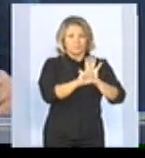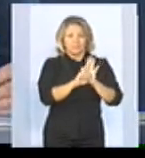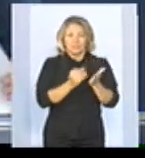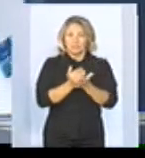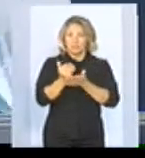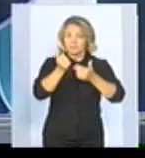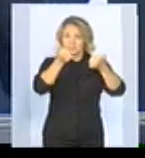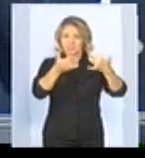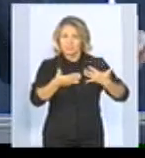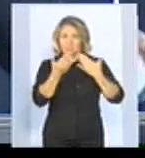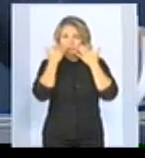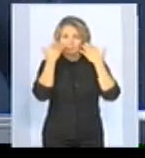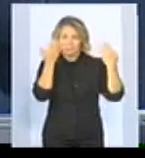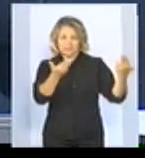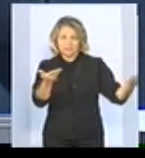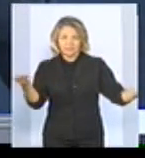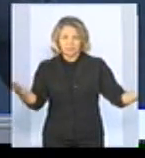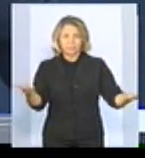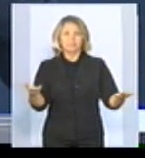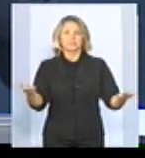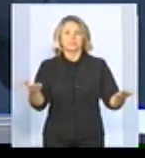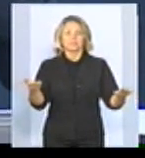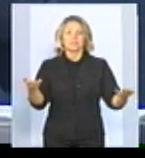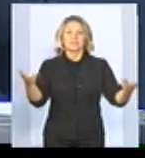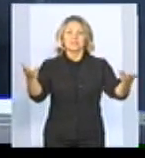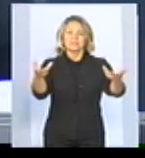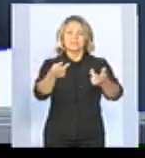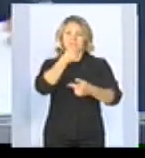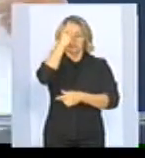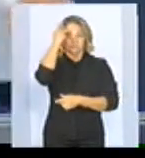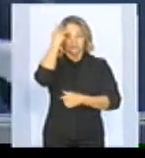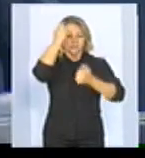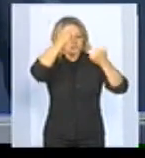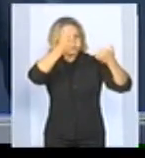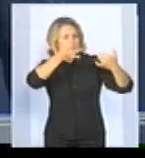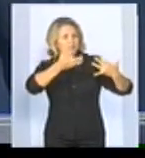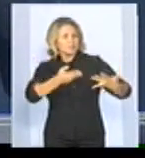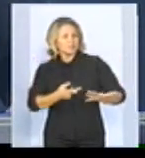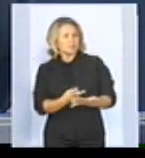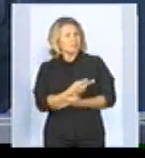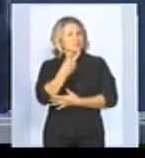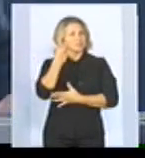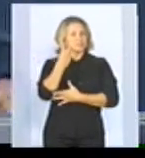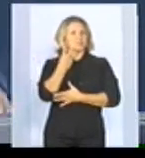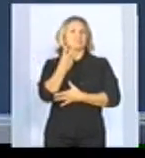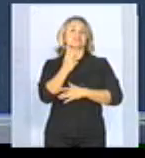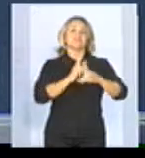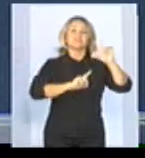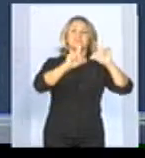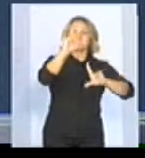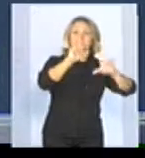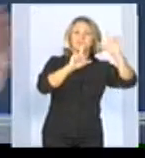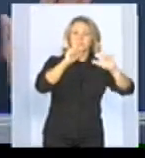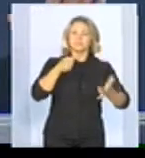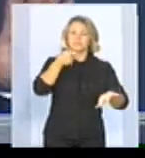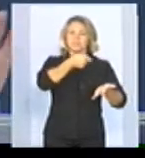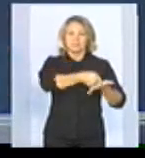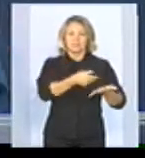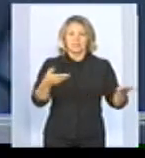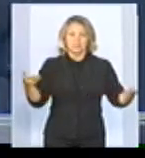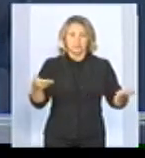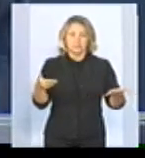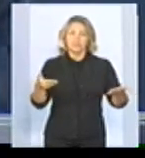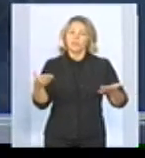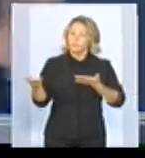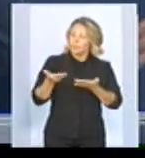começo a minha apresentação aqui e trazendo alguns fatos relevantes da TV PR assinatura hoje hoje é